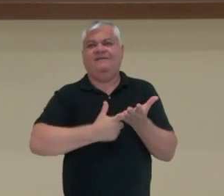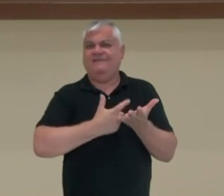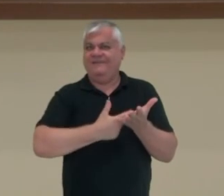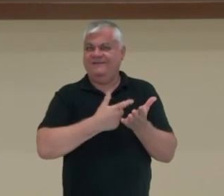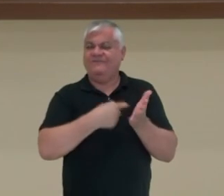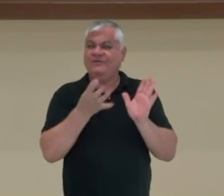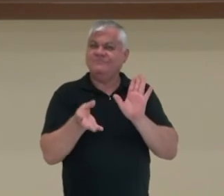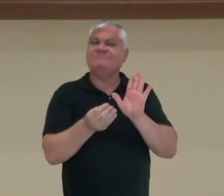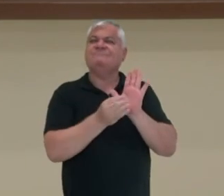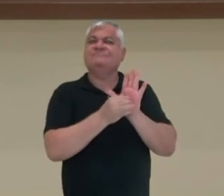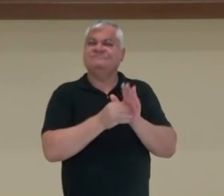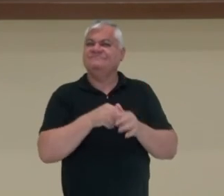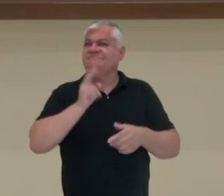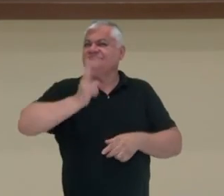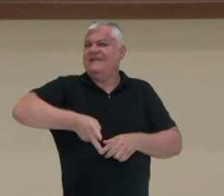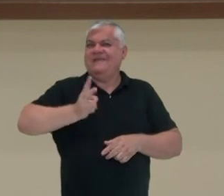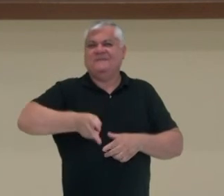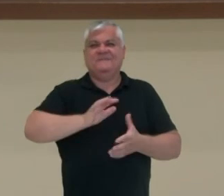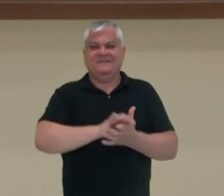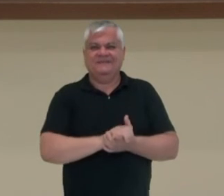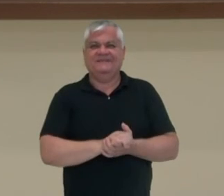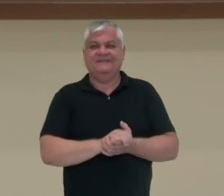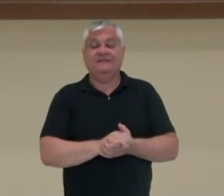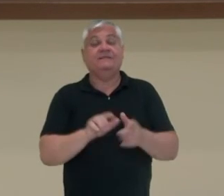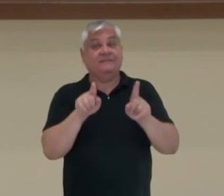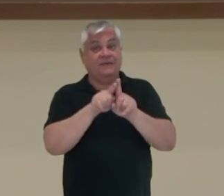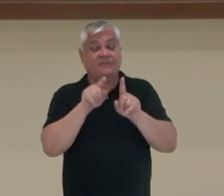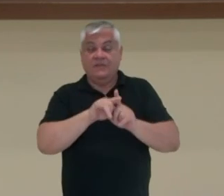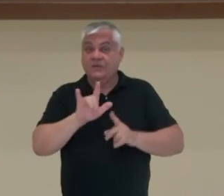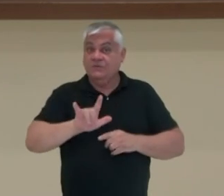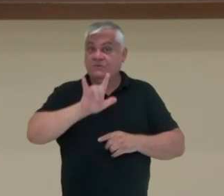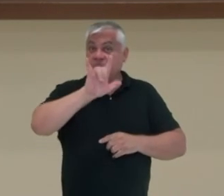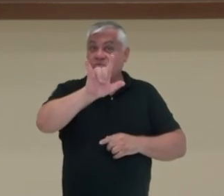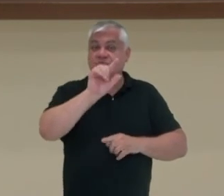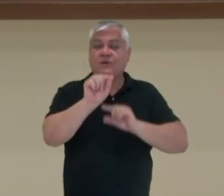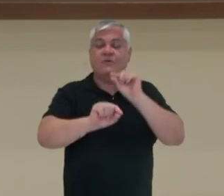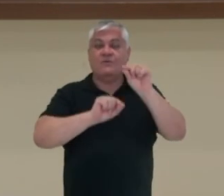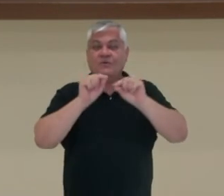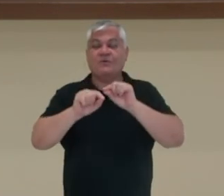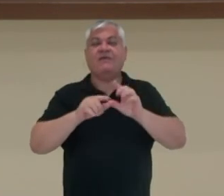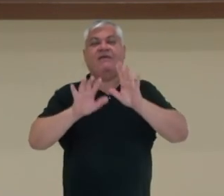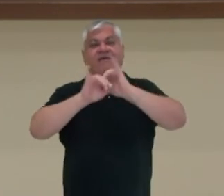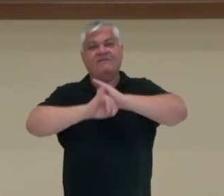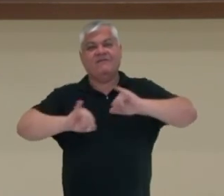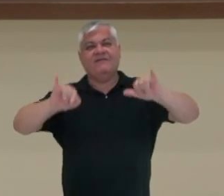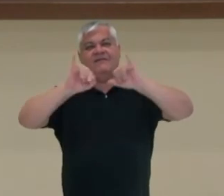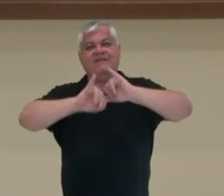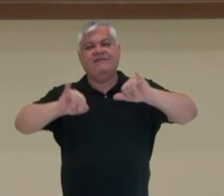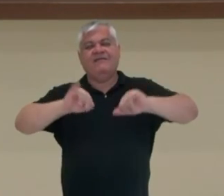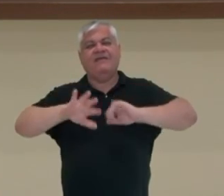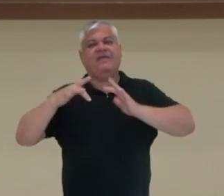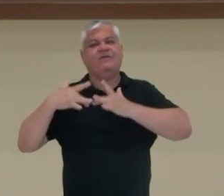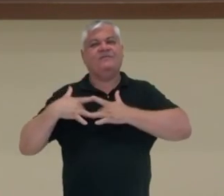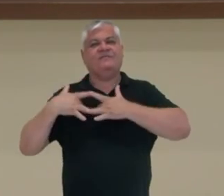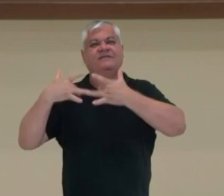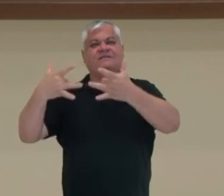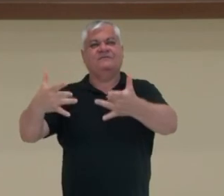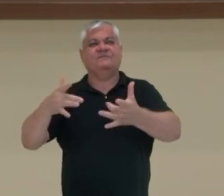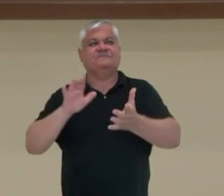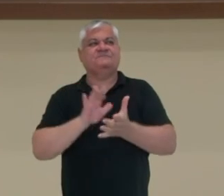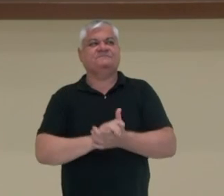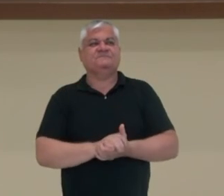colocada em todos os momentos. E essa paixão resultou na campanha Eu Te Dedico,